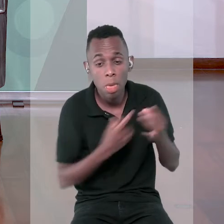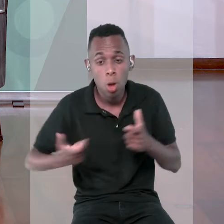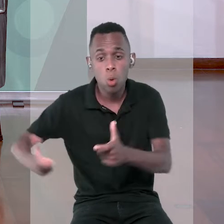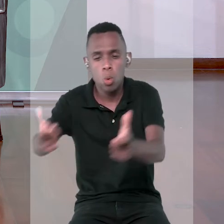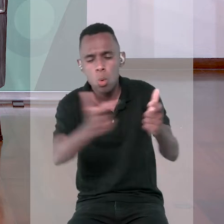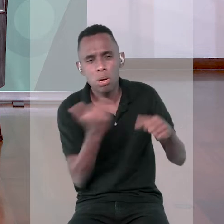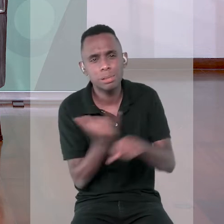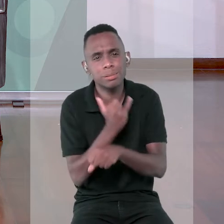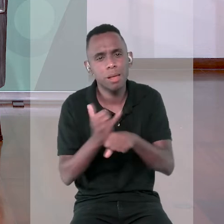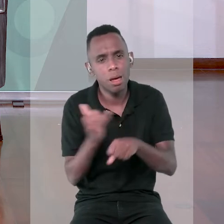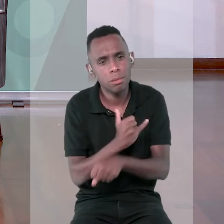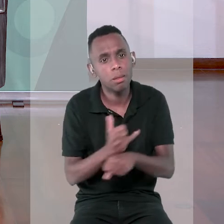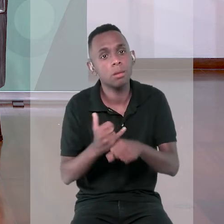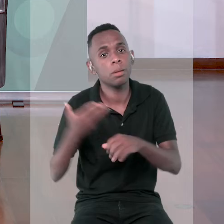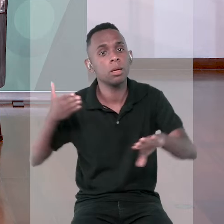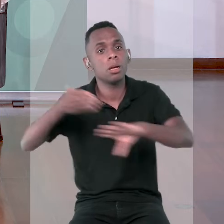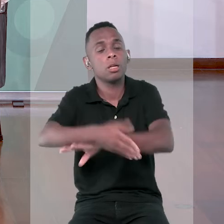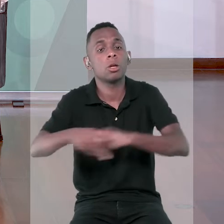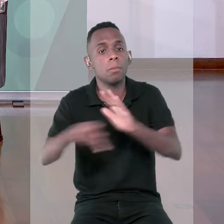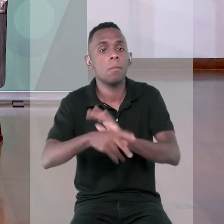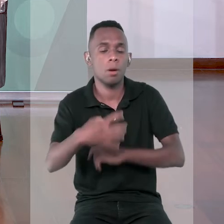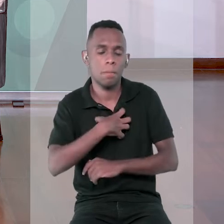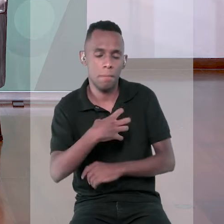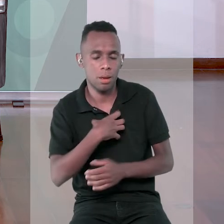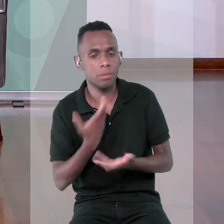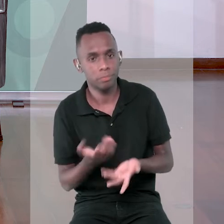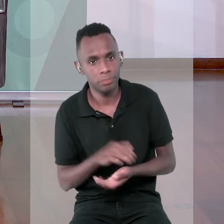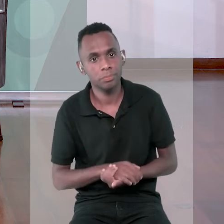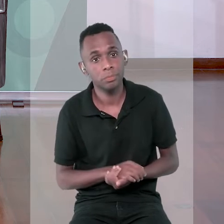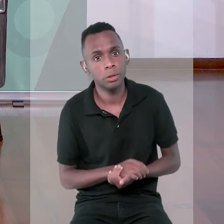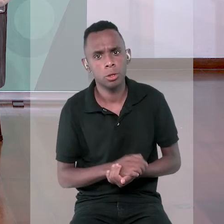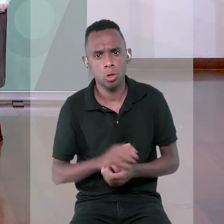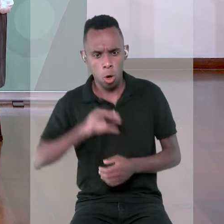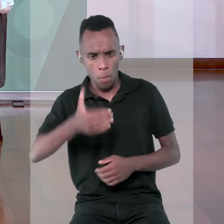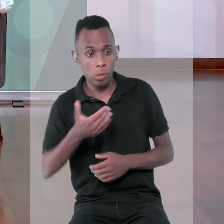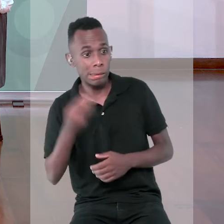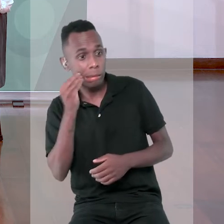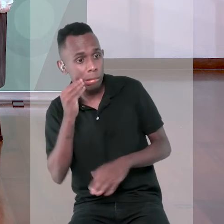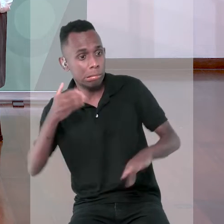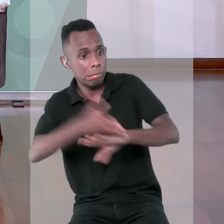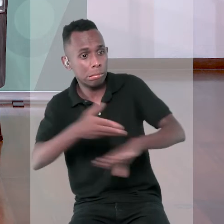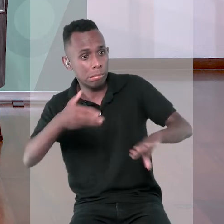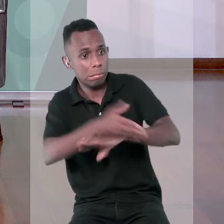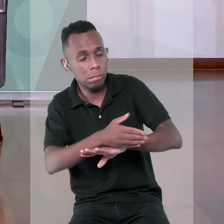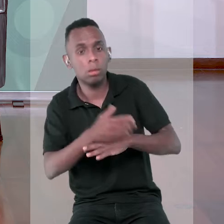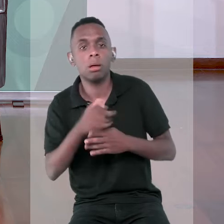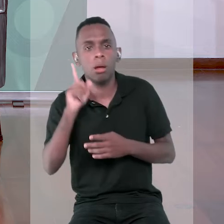era estratégica para entrar no recôncavo baiano. E os portugueses estavam tentando entrar no recôncavo.